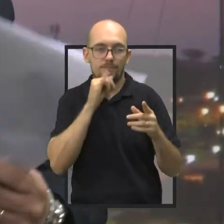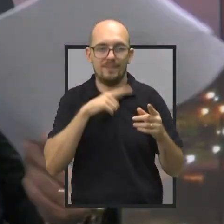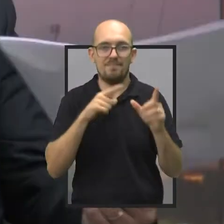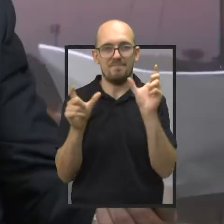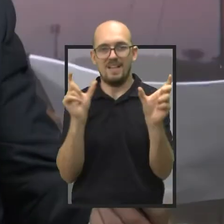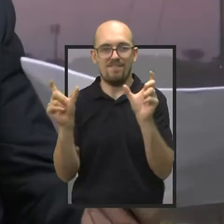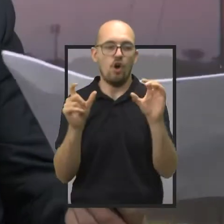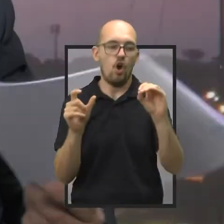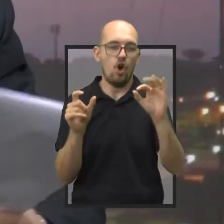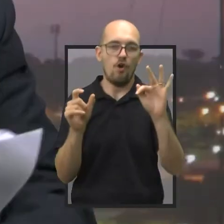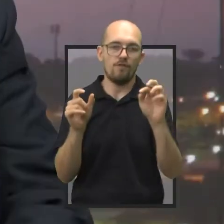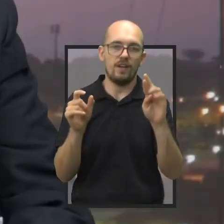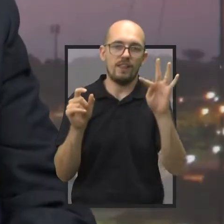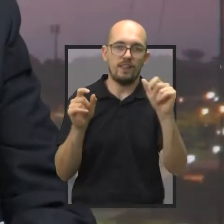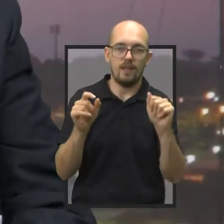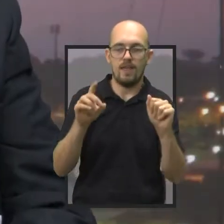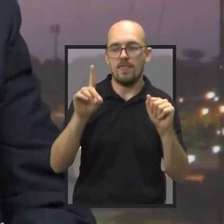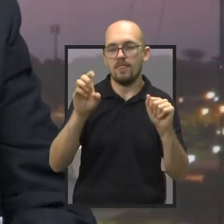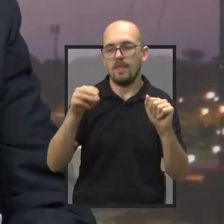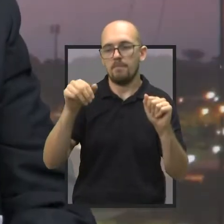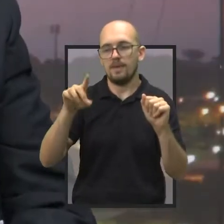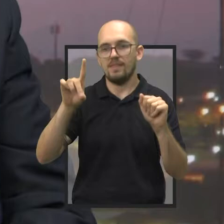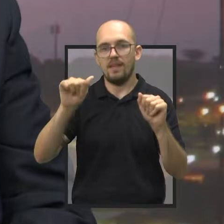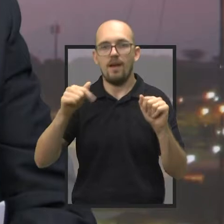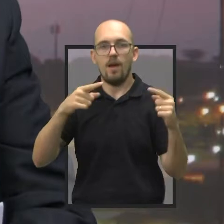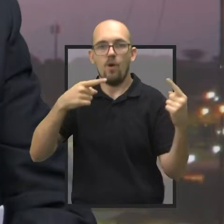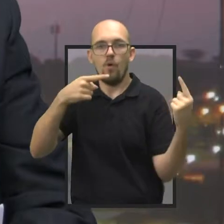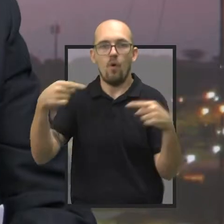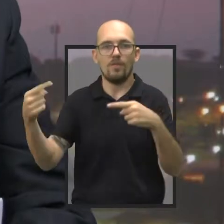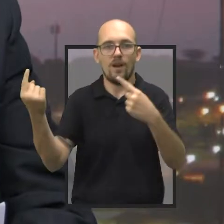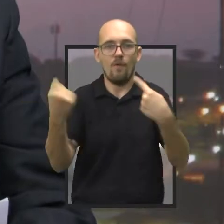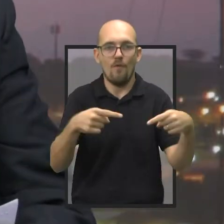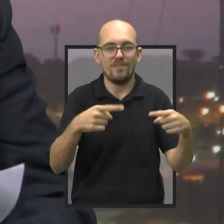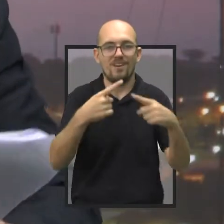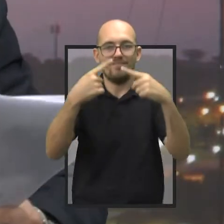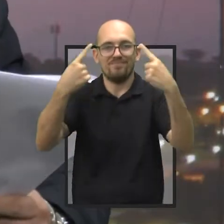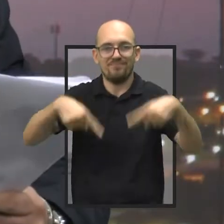são duas forças antagônicas que são